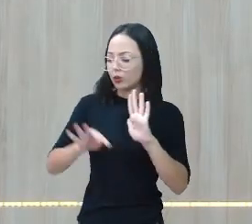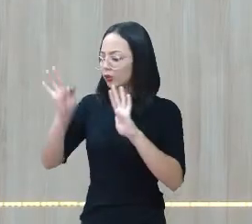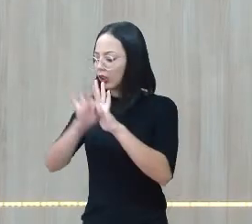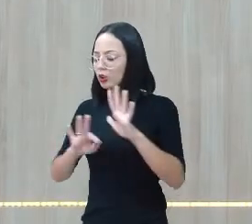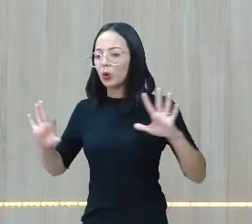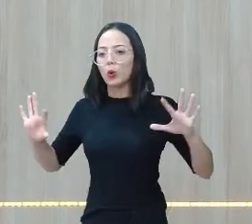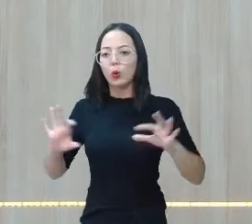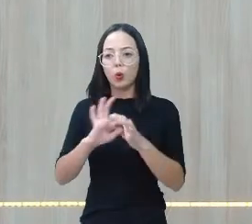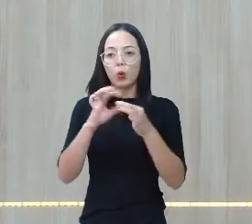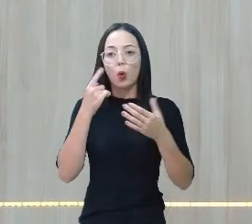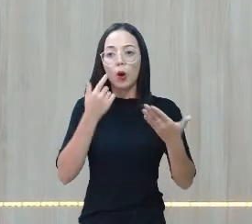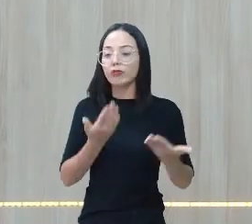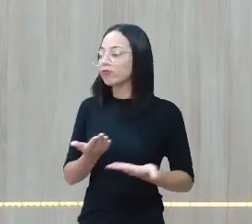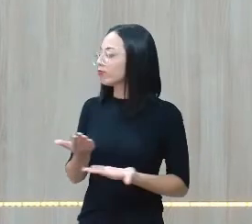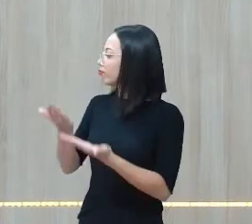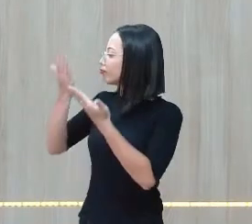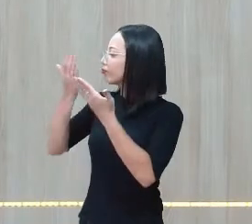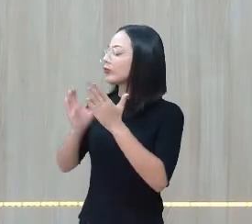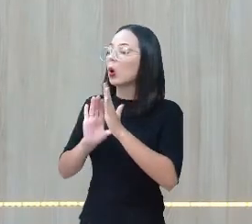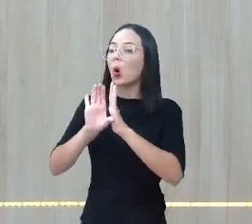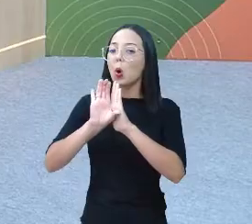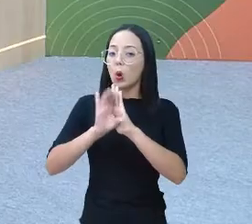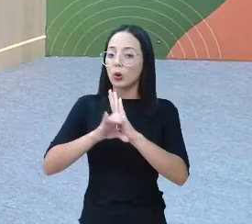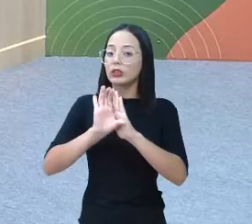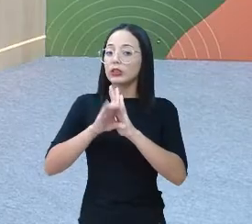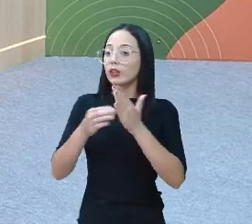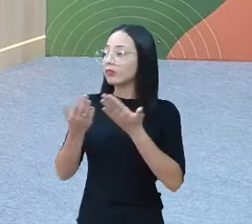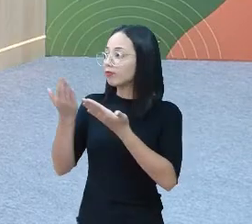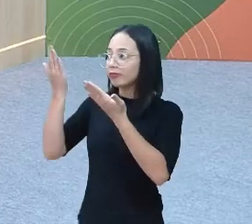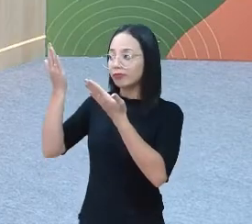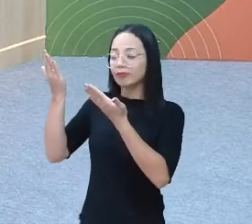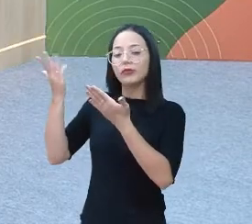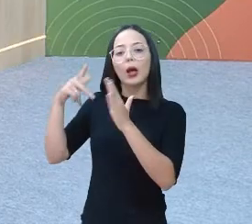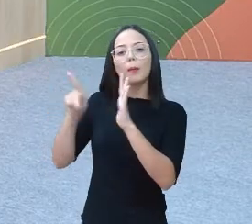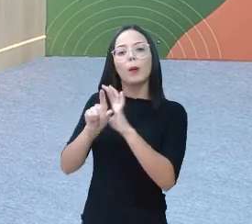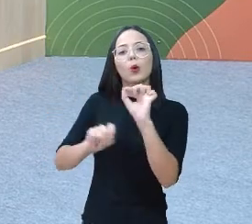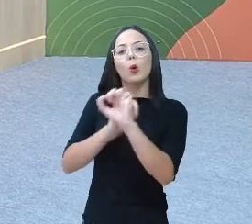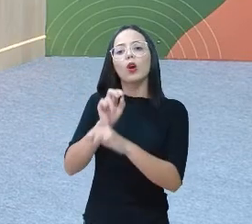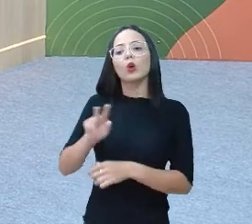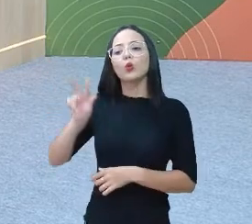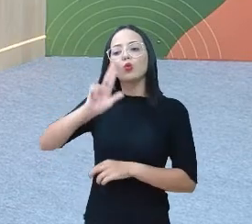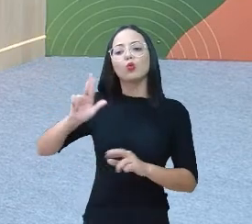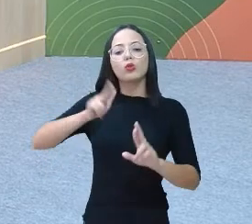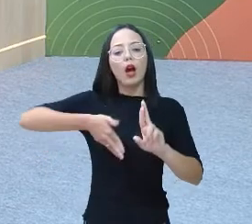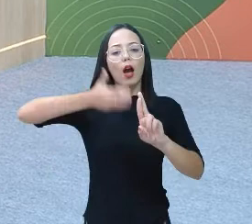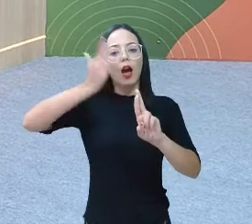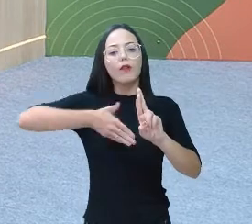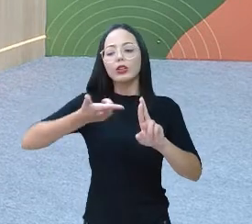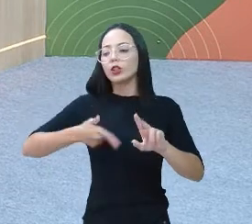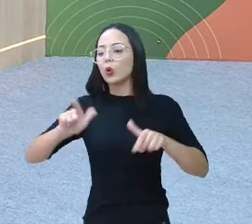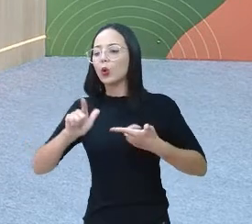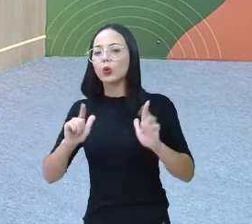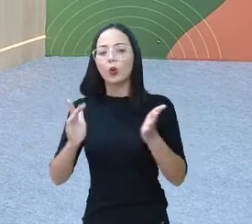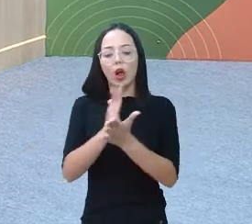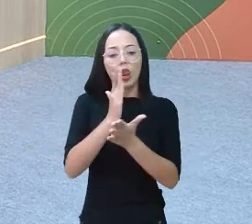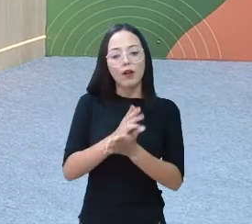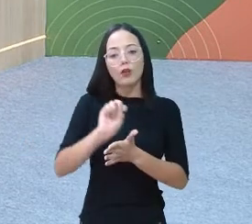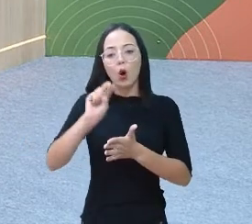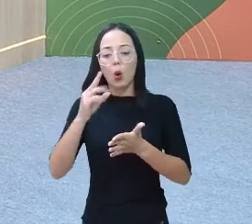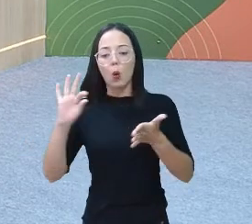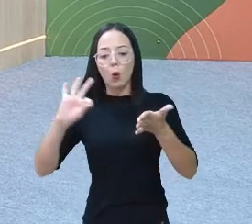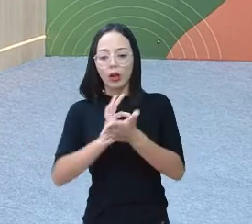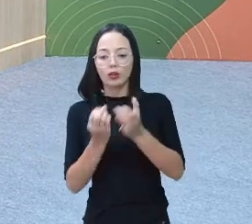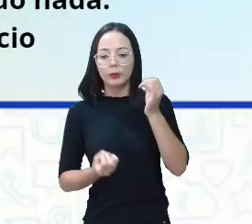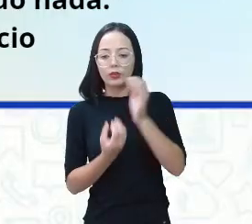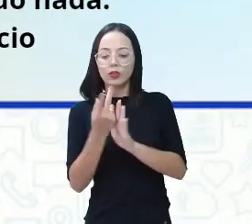dar uma olhadinha no conceito de intertextualidade. A intertextualidade consiste em usar referências de outra obra ou autor na